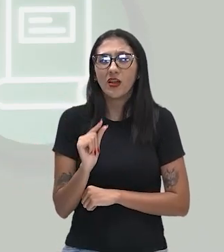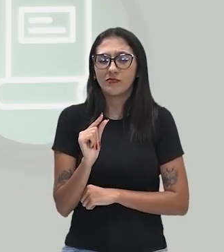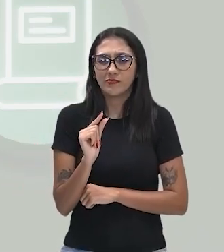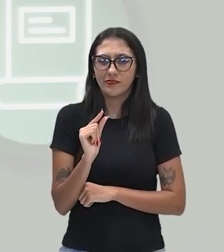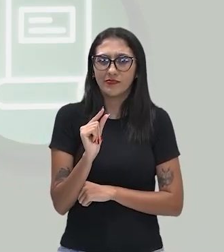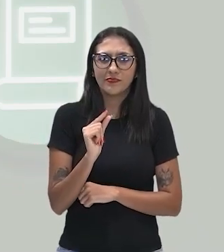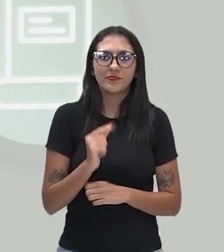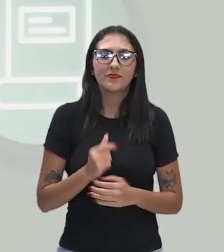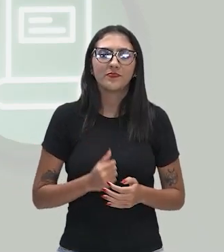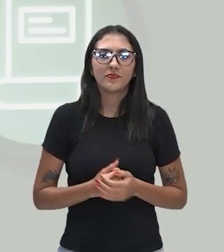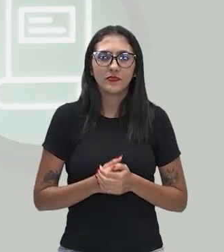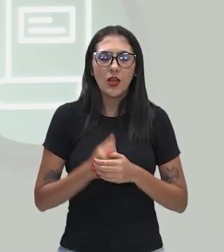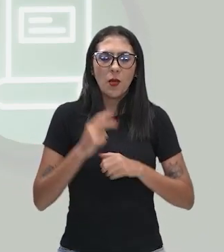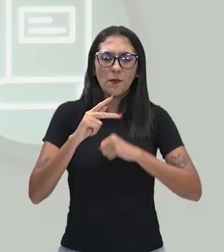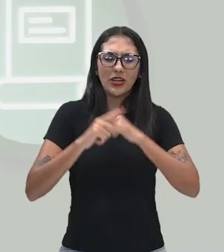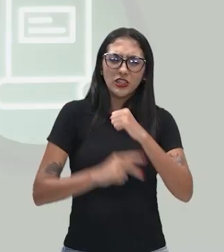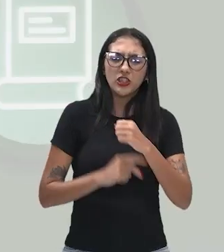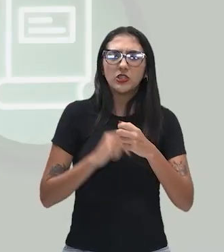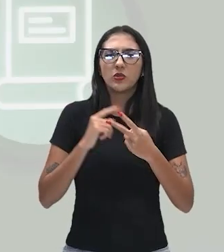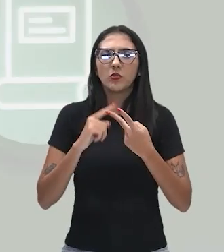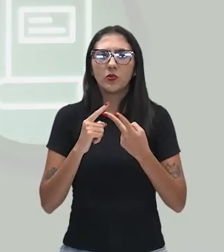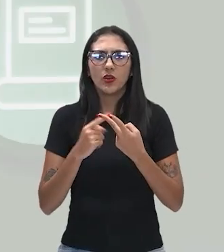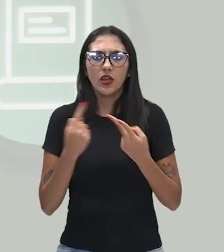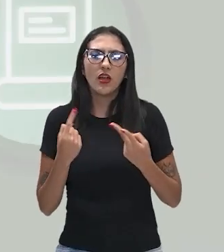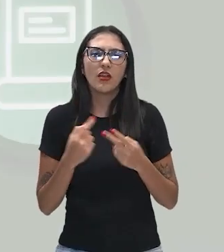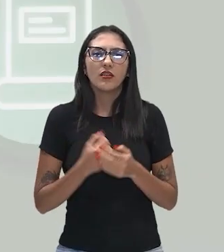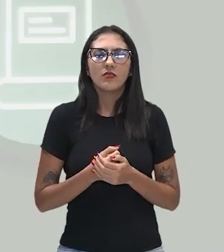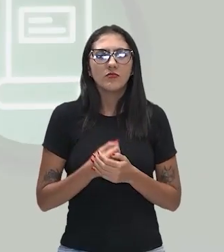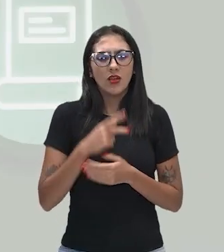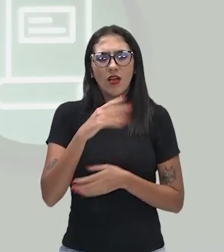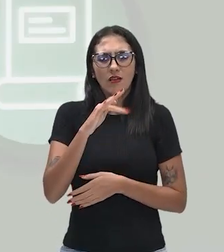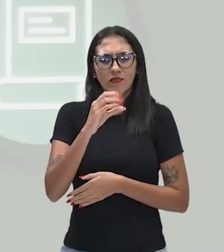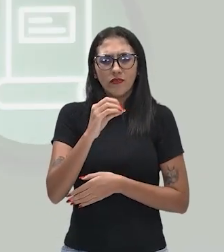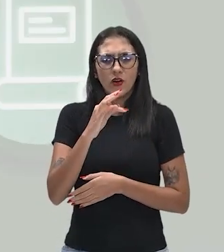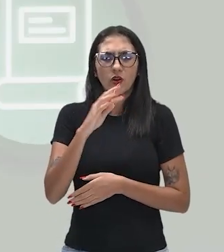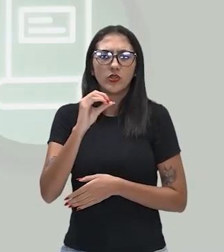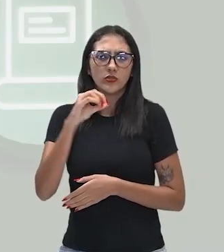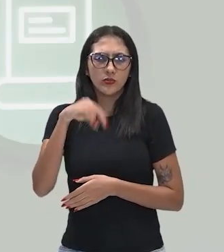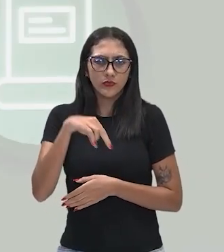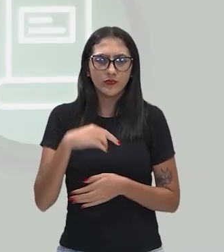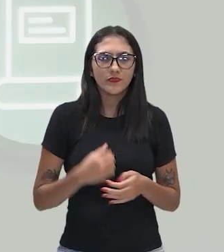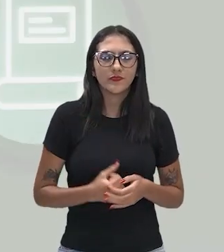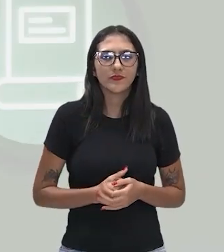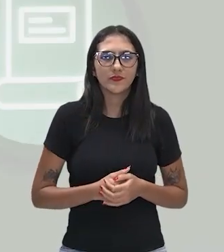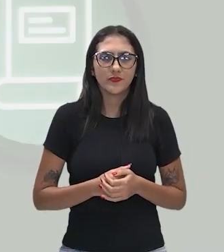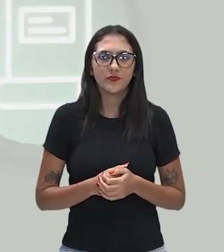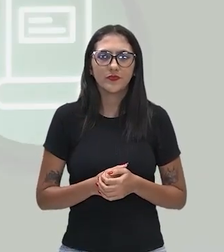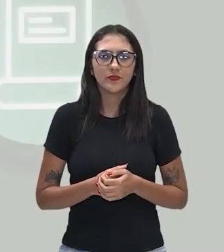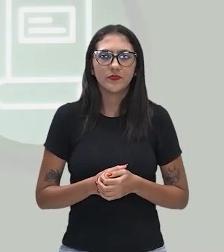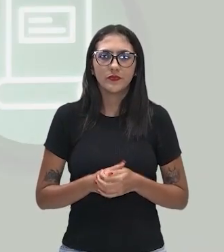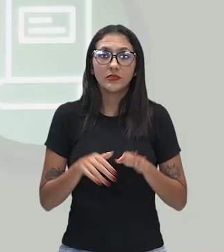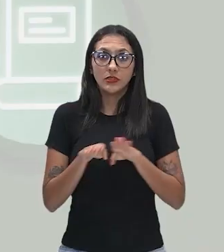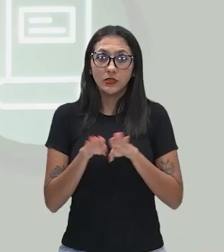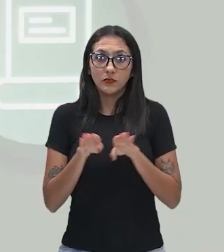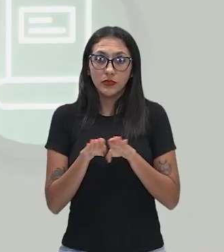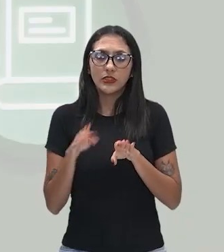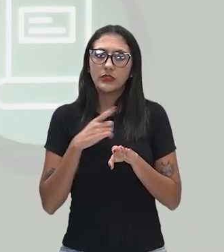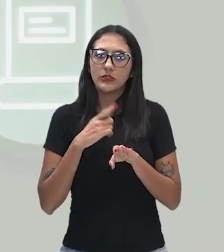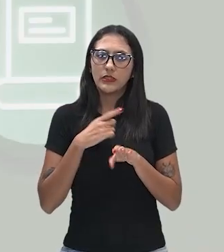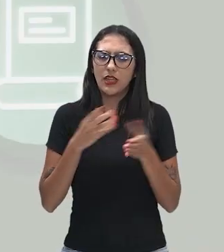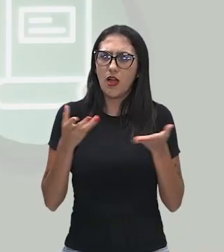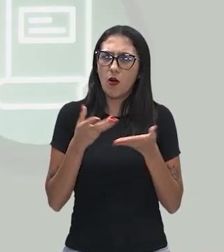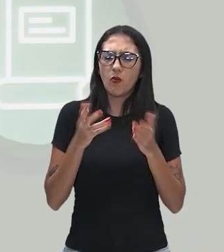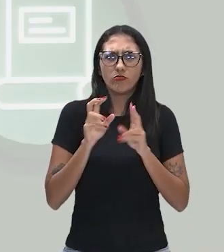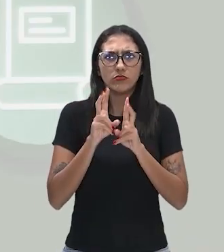Nós estamos falando de elétron, estamos falando do fóton, e aí a gente começa a adentrar no universo muito estranho, que é